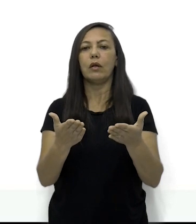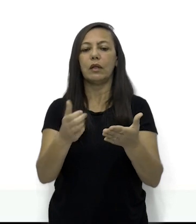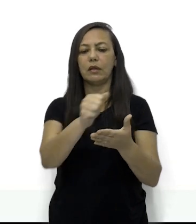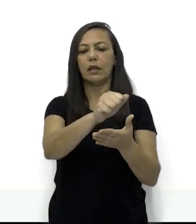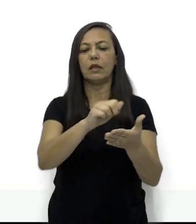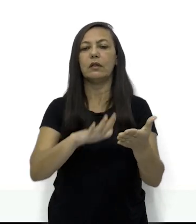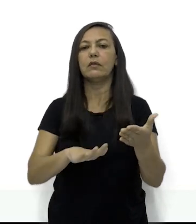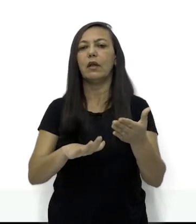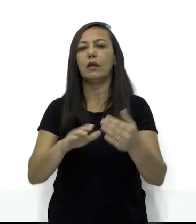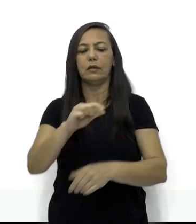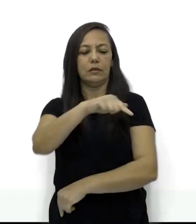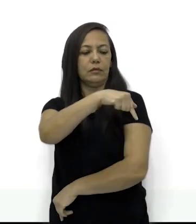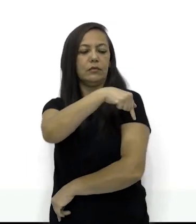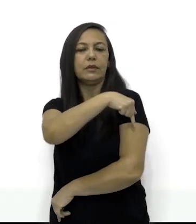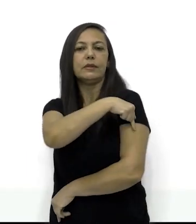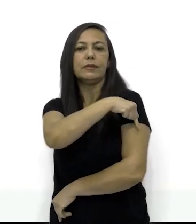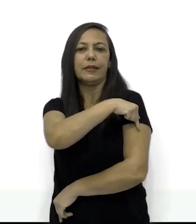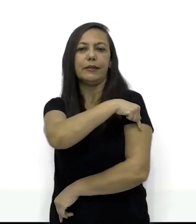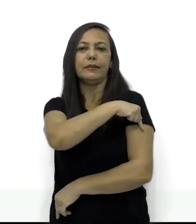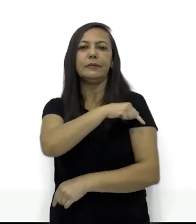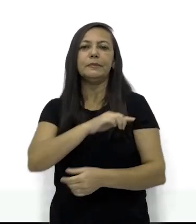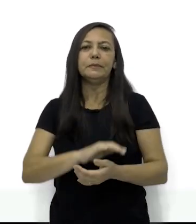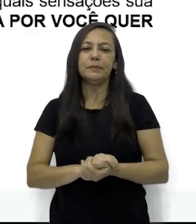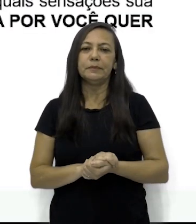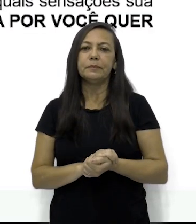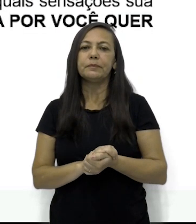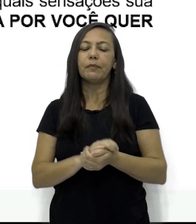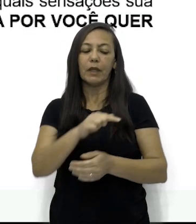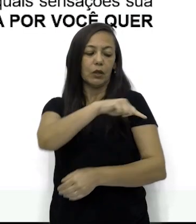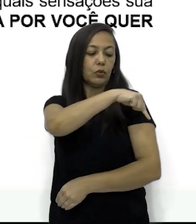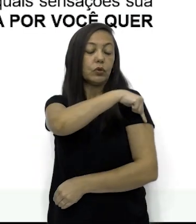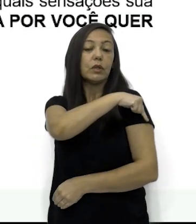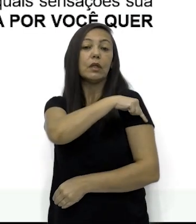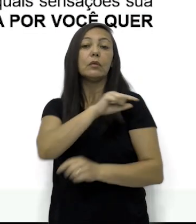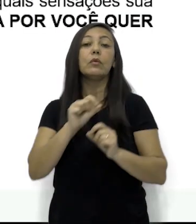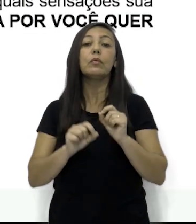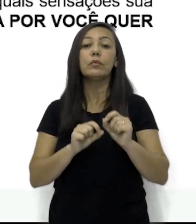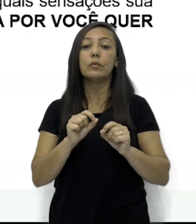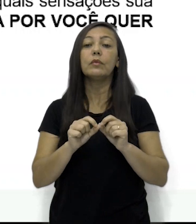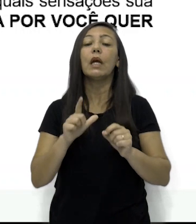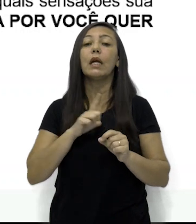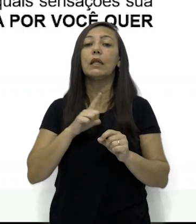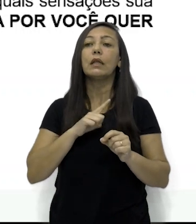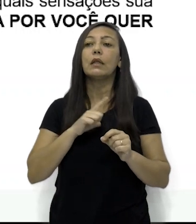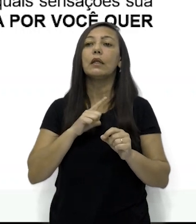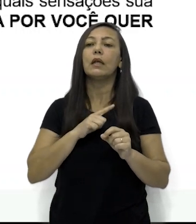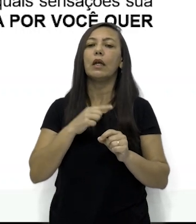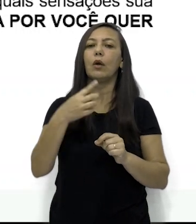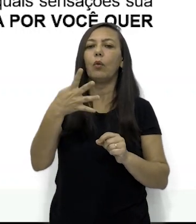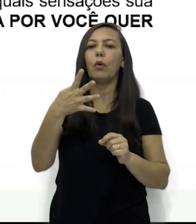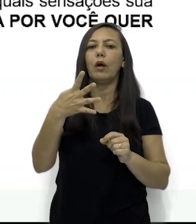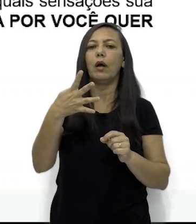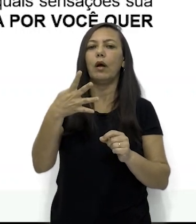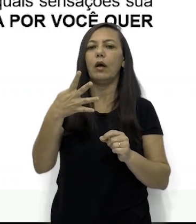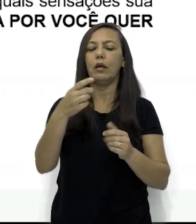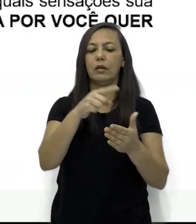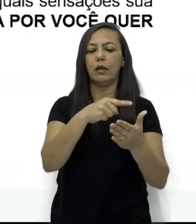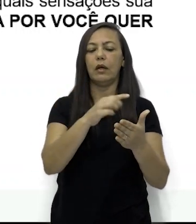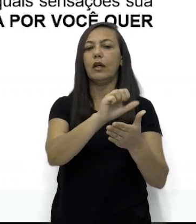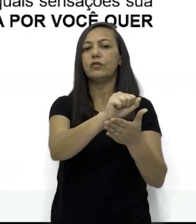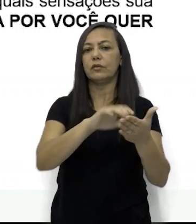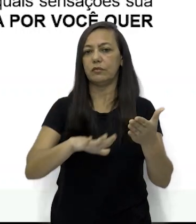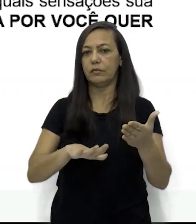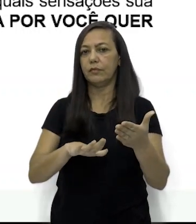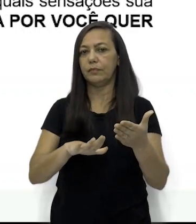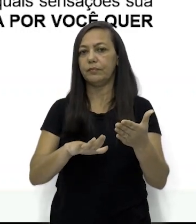as atividades do sétimo ano. Vamos lá? No sétimo ano, nós também temos 4 exercícios e o